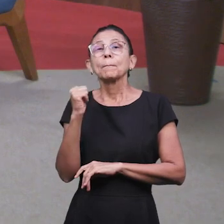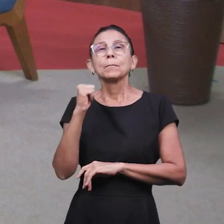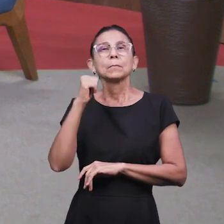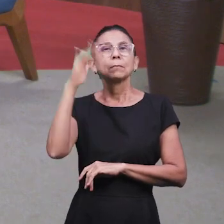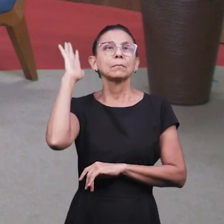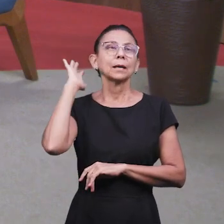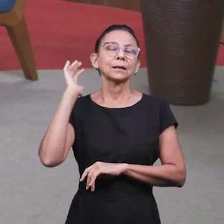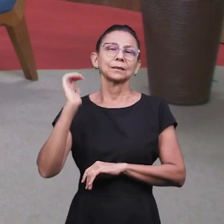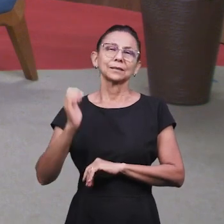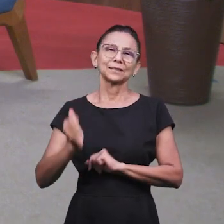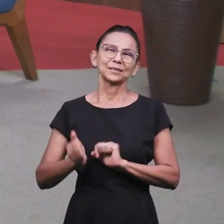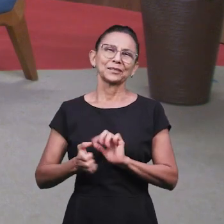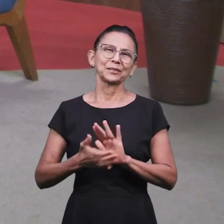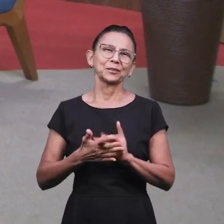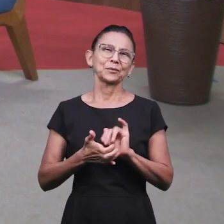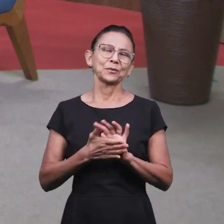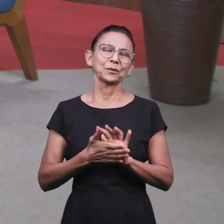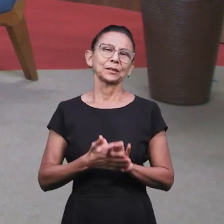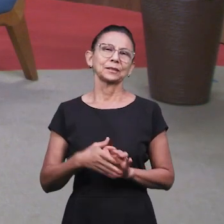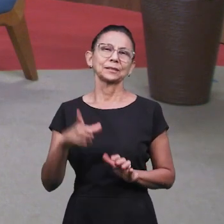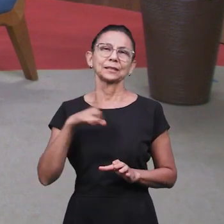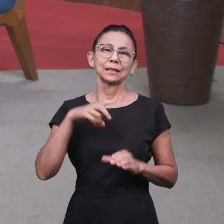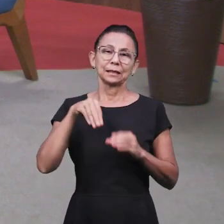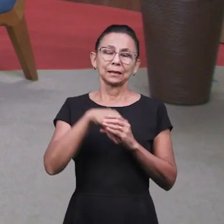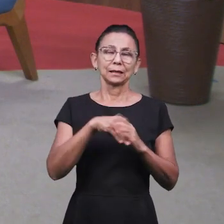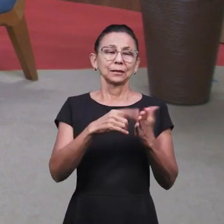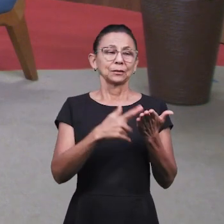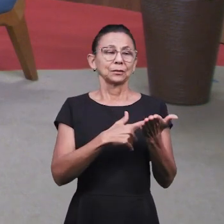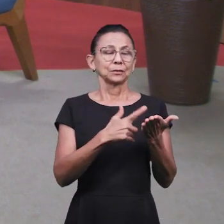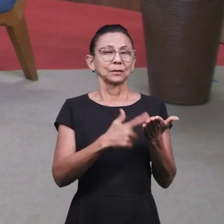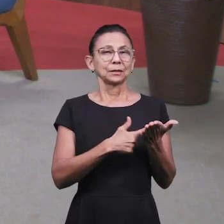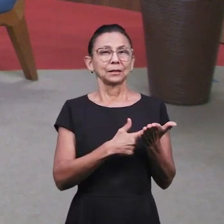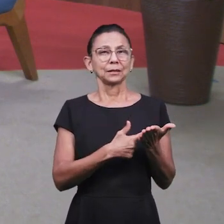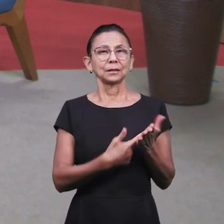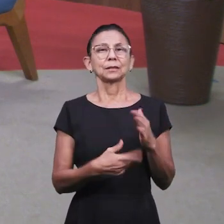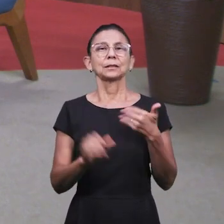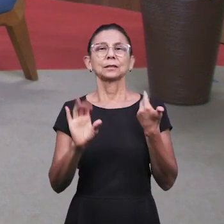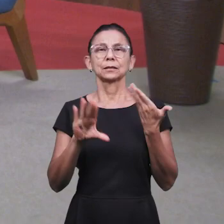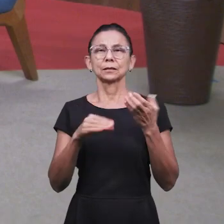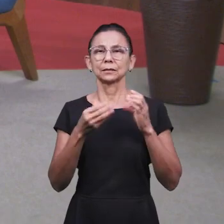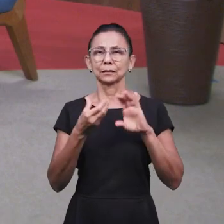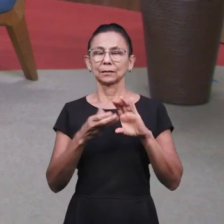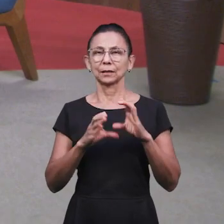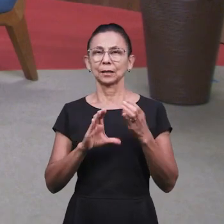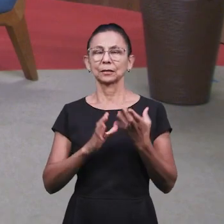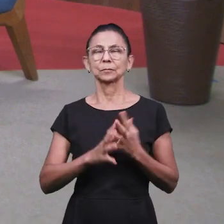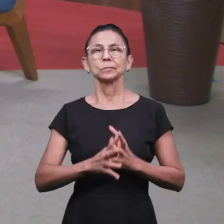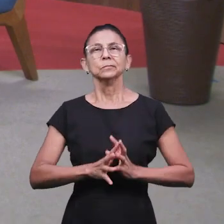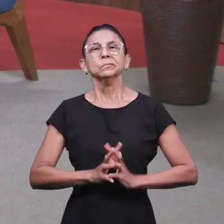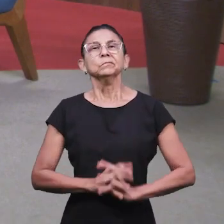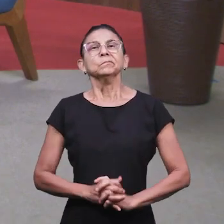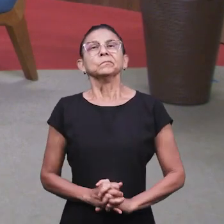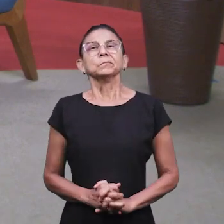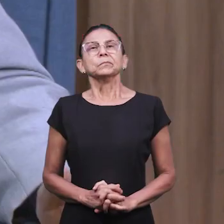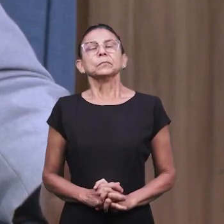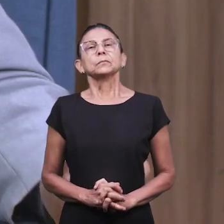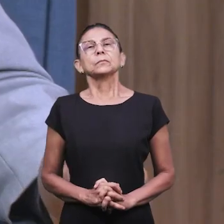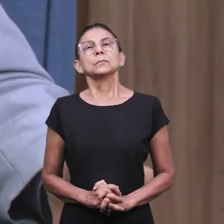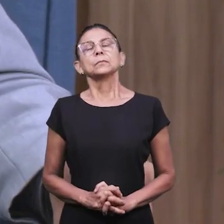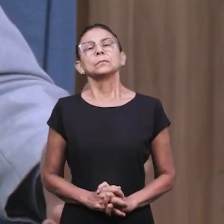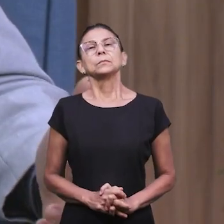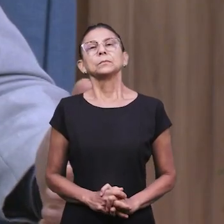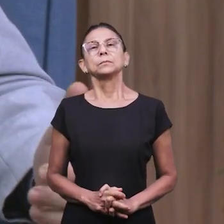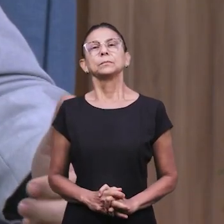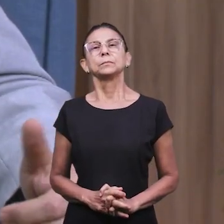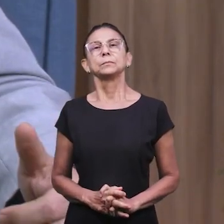mais ainda tem dentro do livro para a igreja fiel cantar esses louvores, não é verdade? É. Bom,